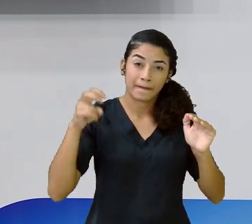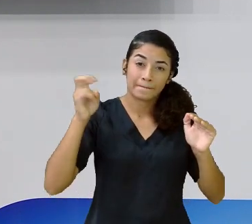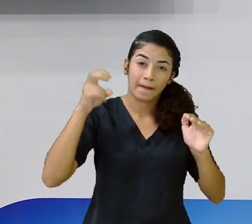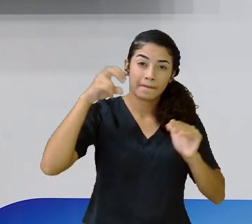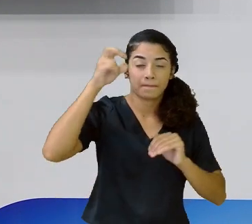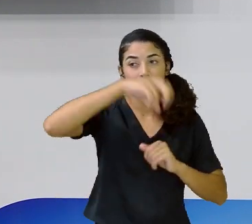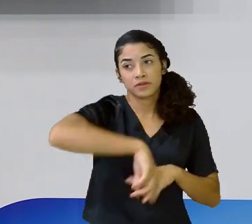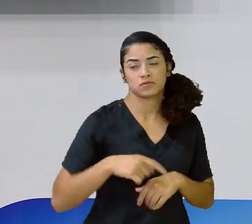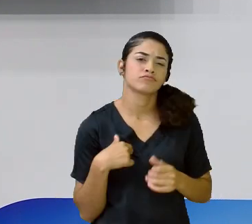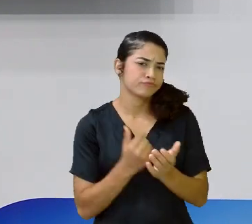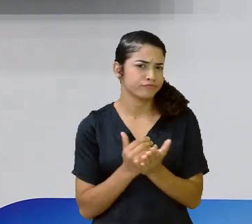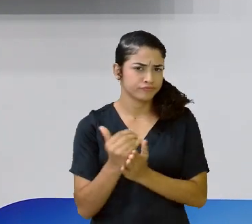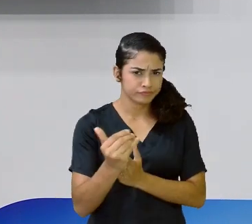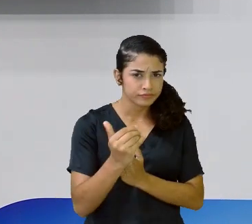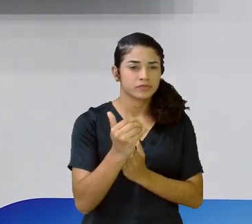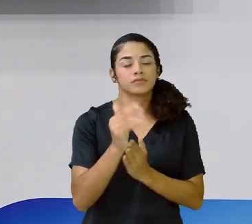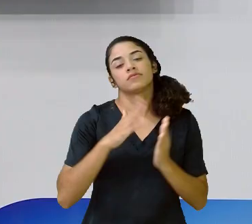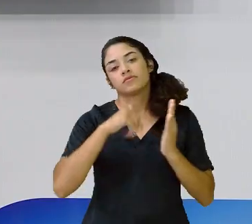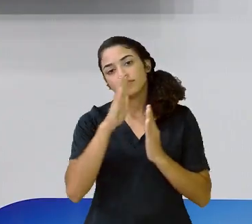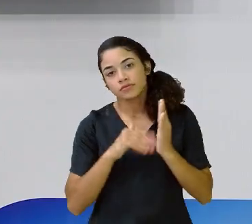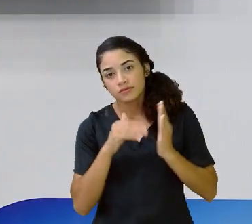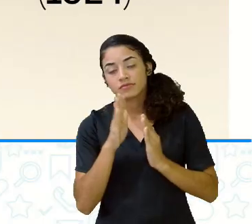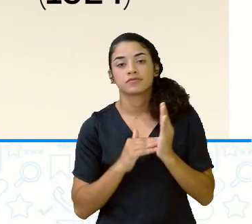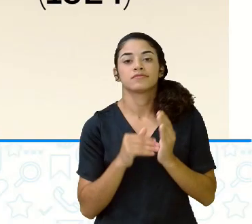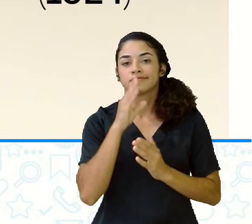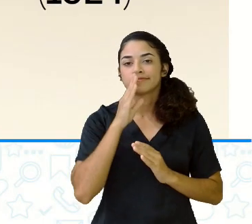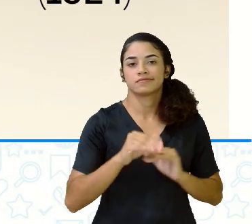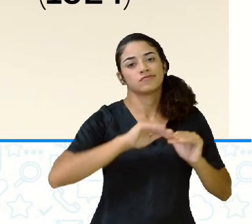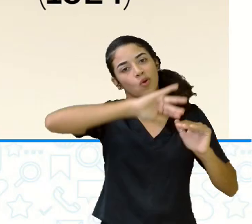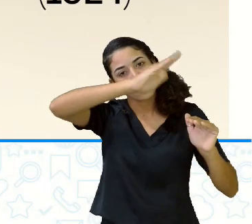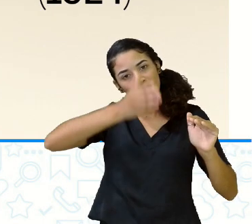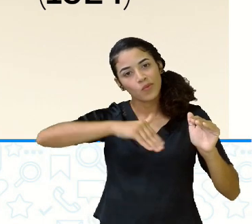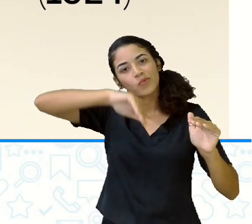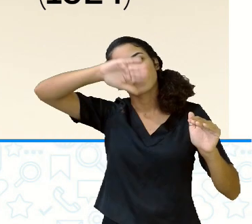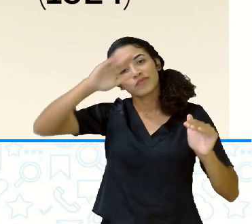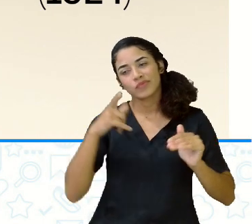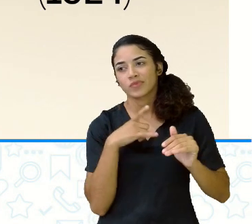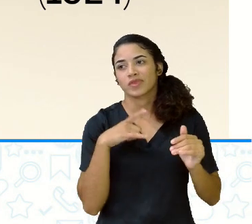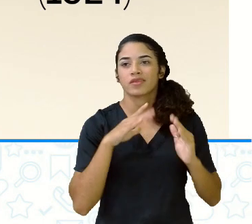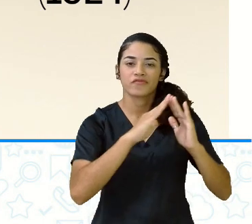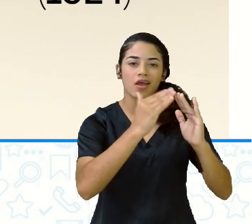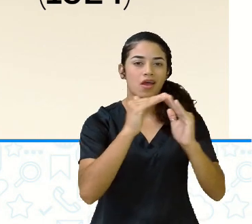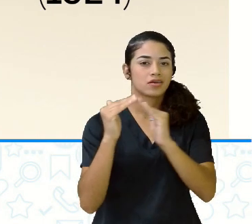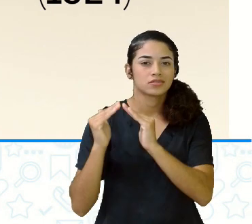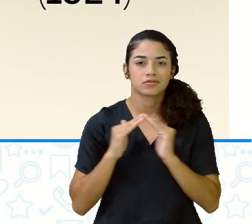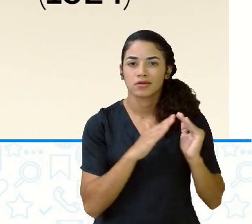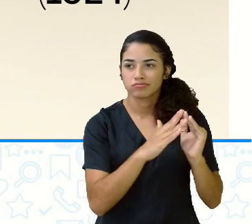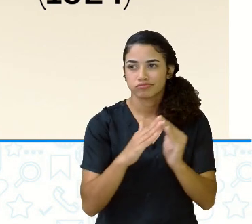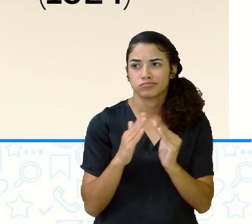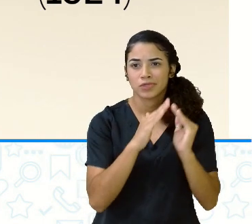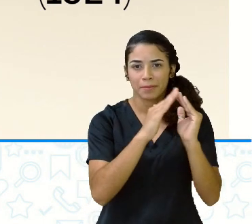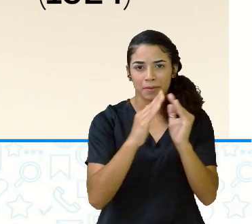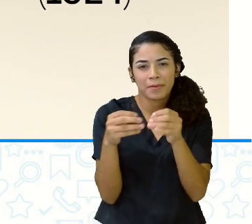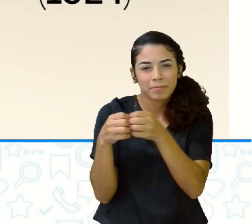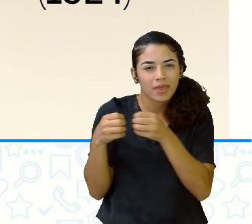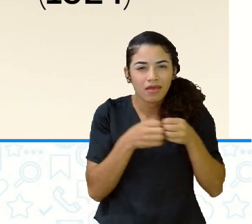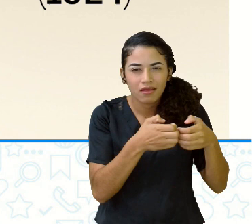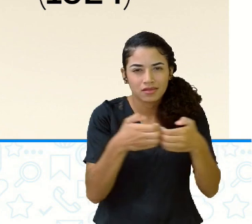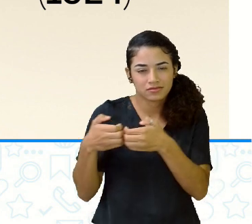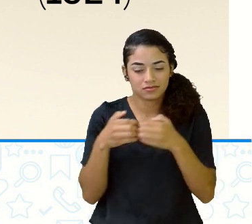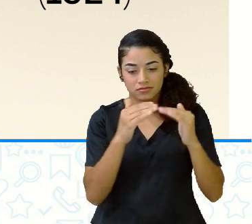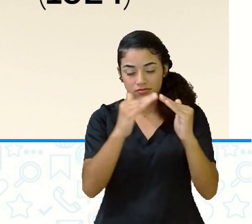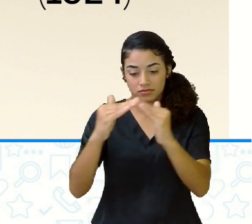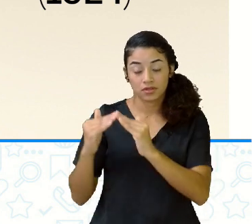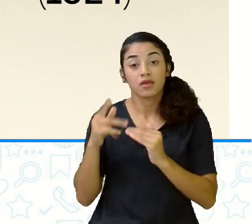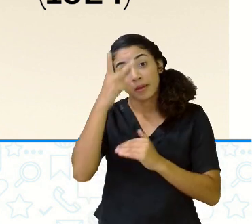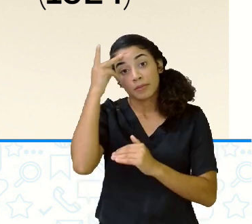pintar aqui justamente esse morro de favela, que a gente está vendo aqui, ó, várias casinhas, uma do lado da outra, e as